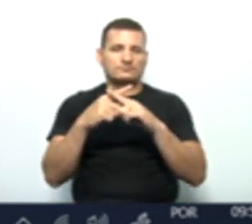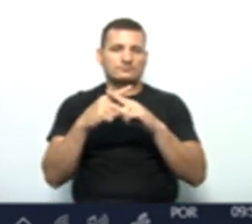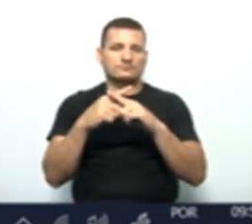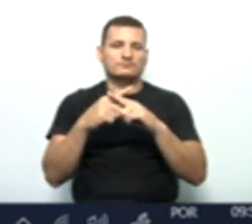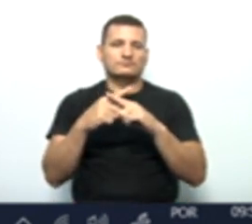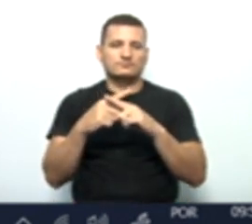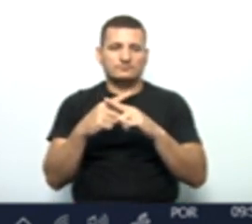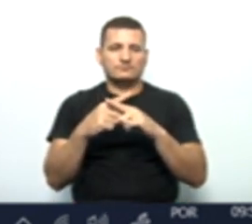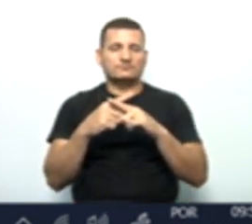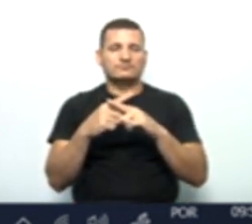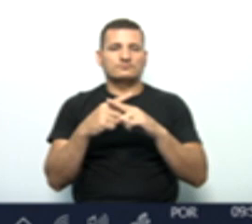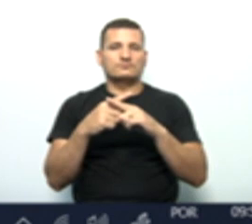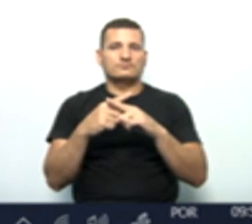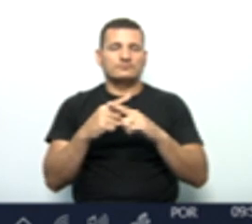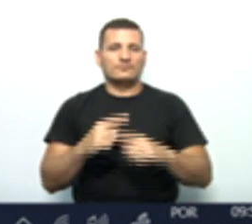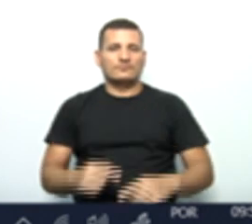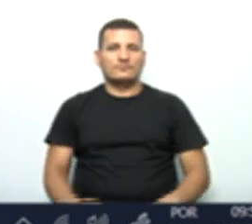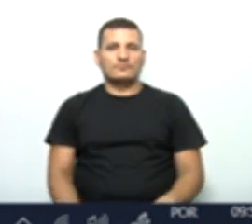aqui,